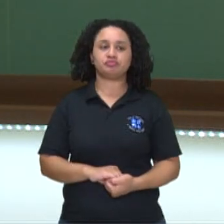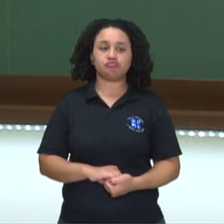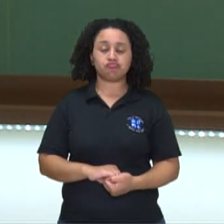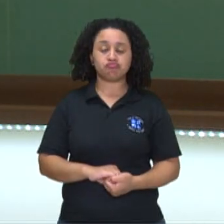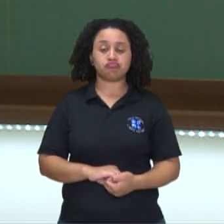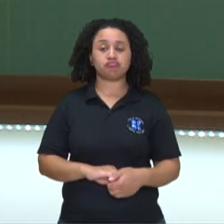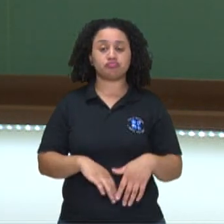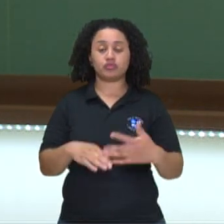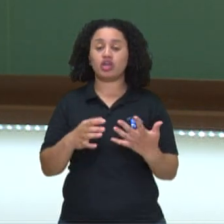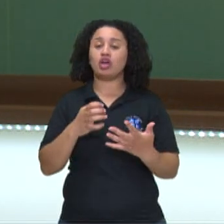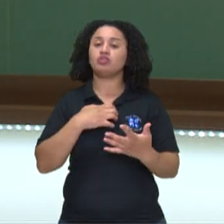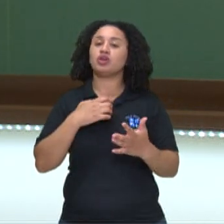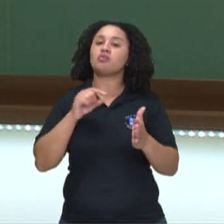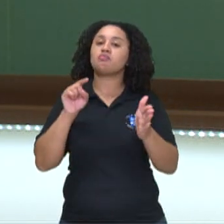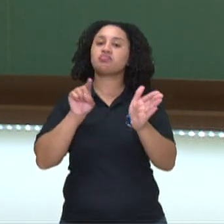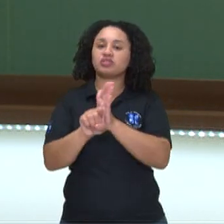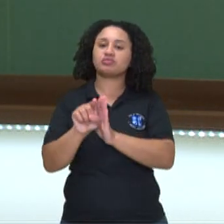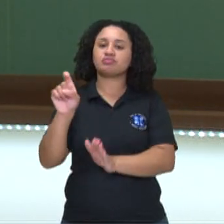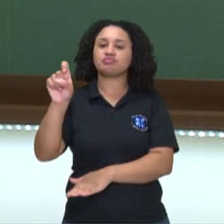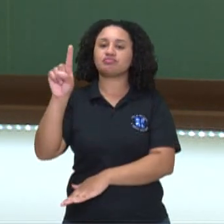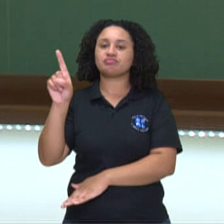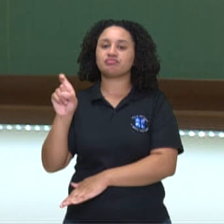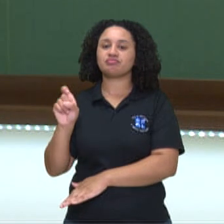forma interrogativa, nós vamos